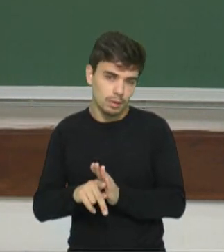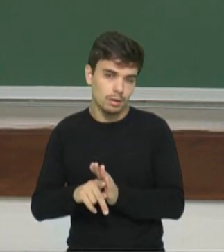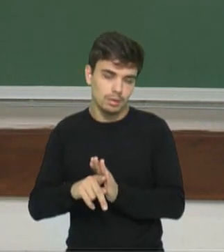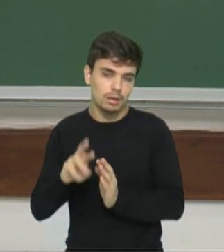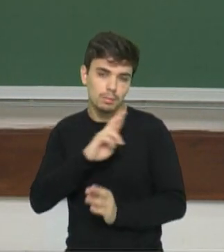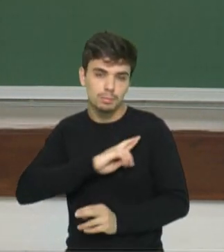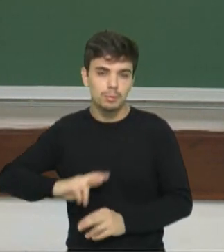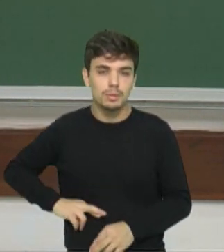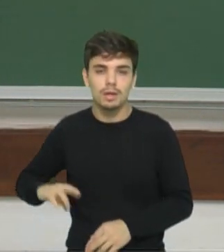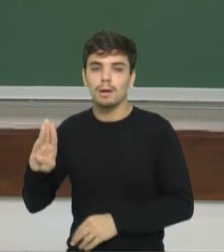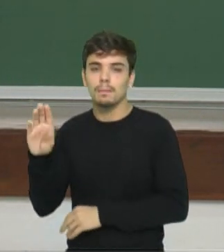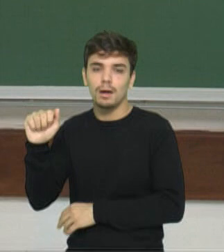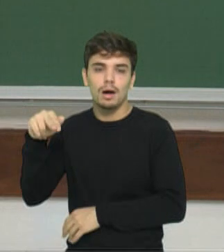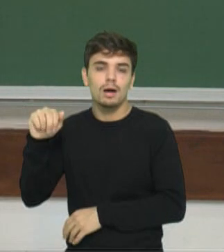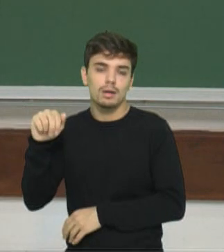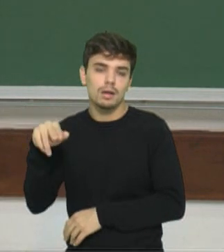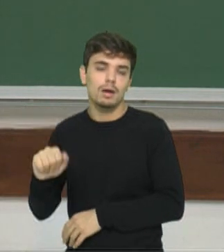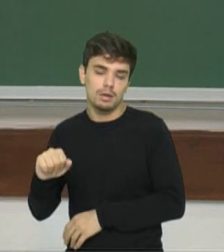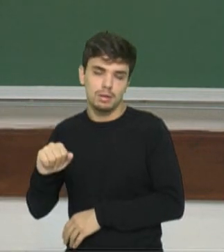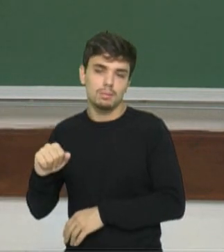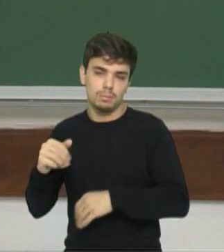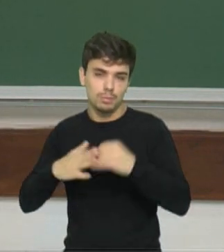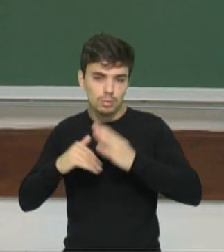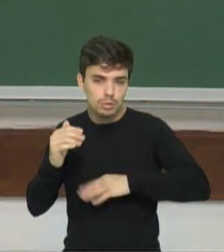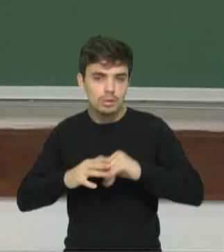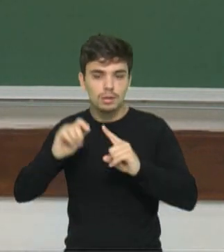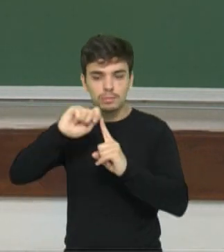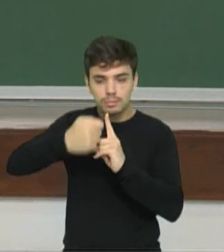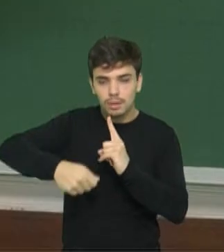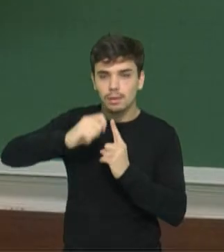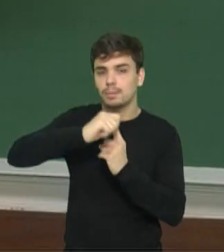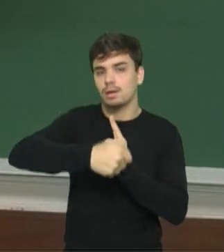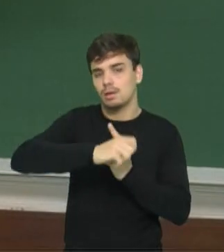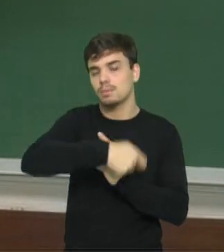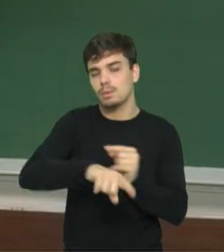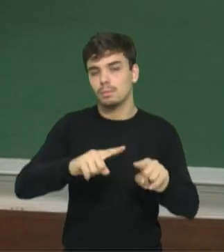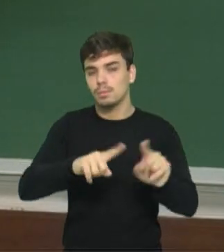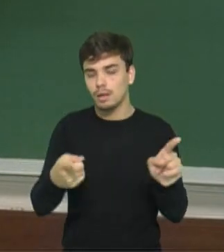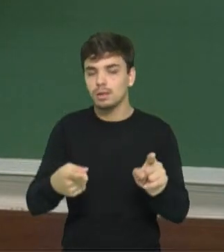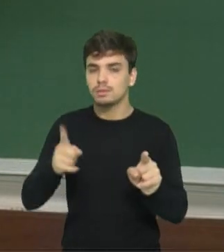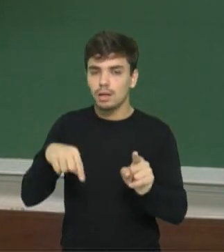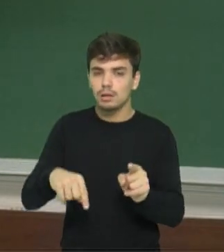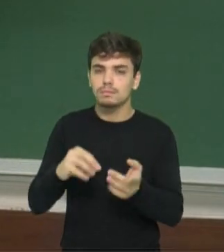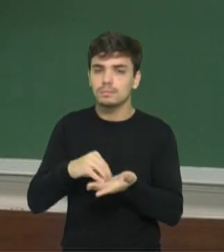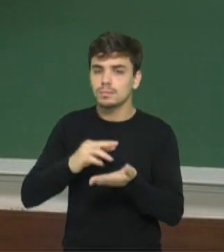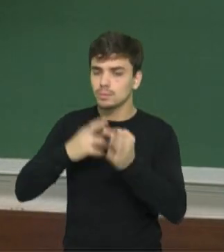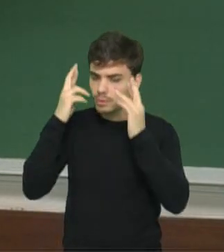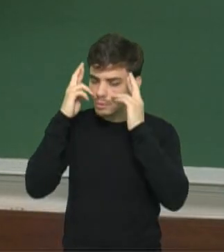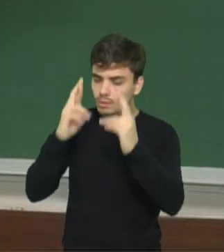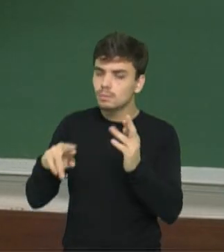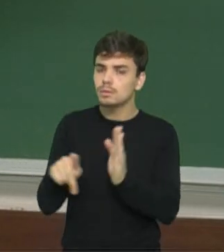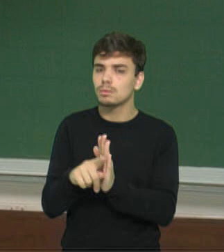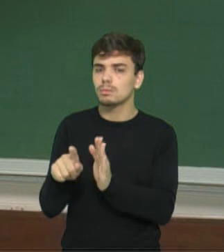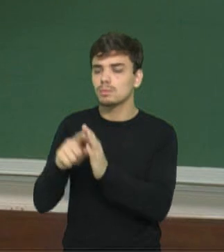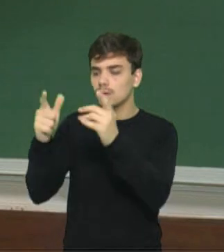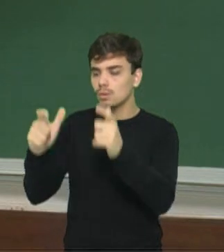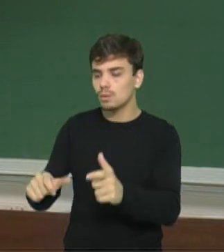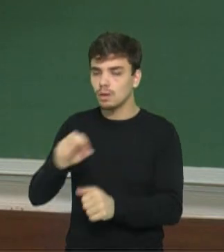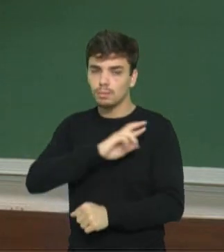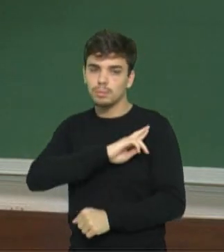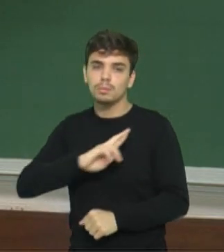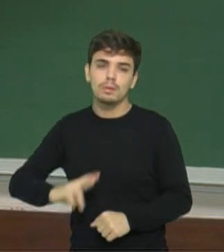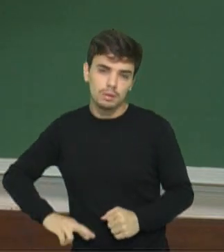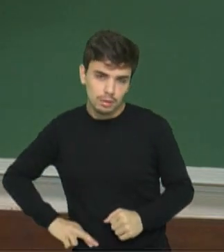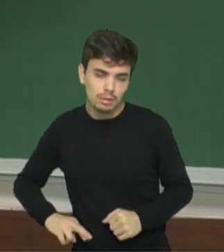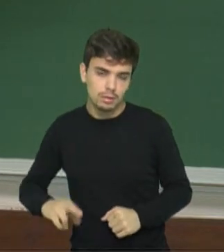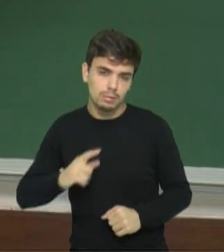que era uma economia que produzia bananas, né? Mas também, principalmente, em desrespeitos às instituições republicanas, porque a